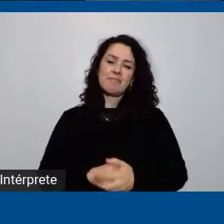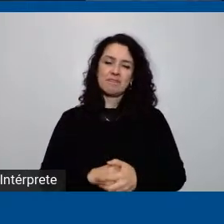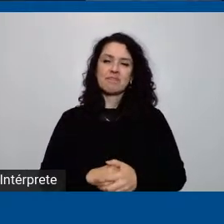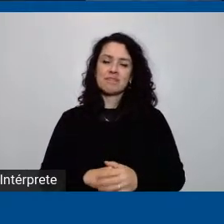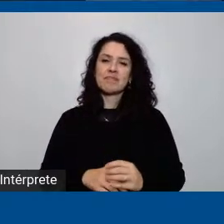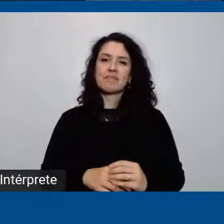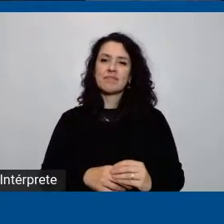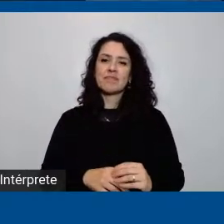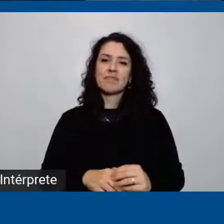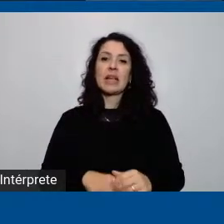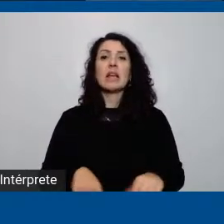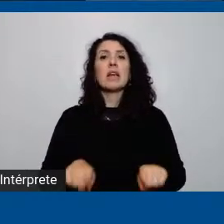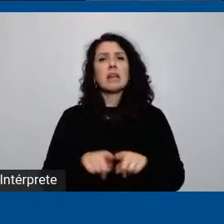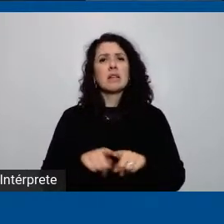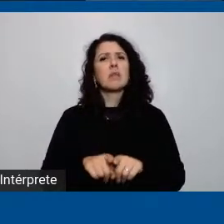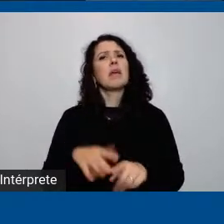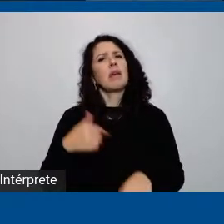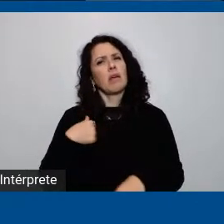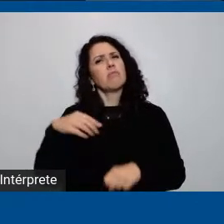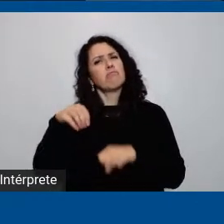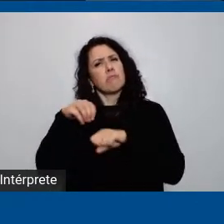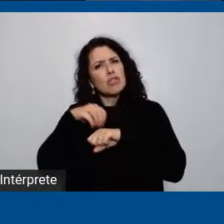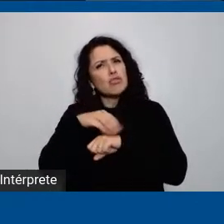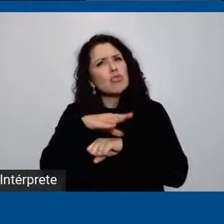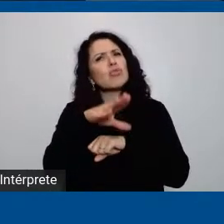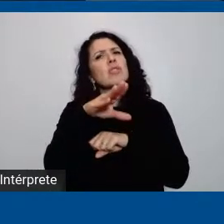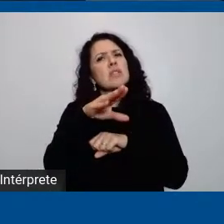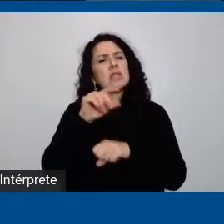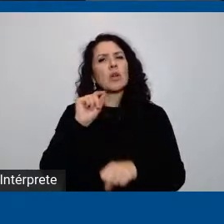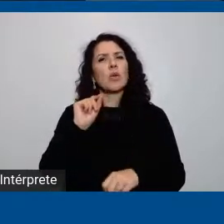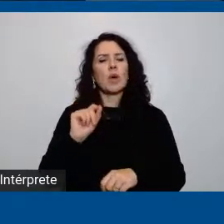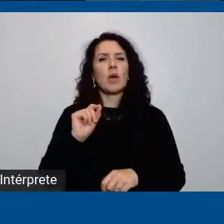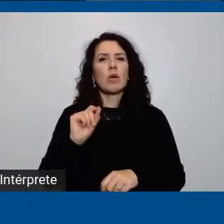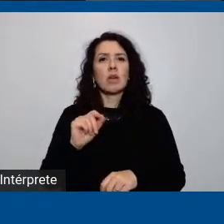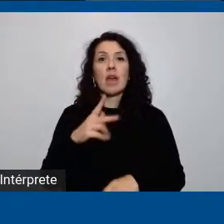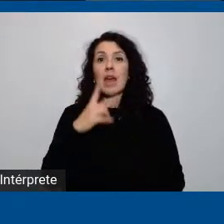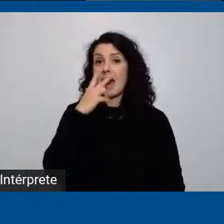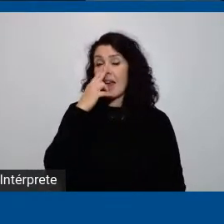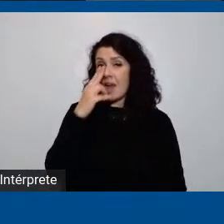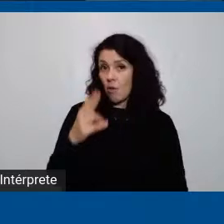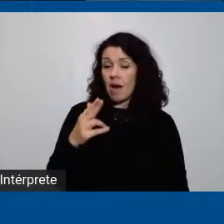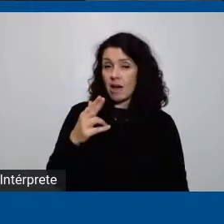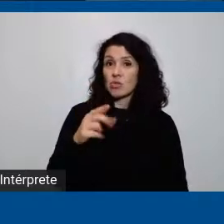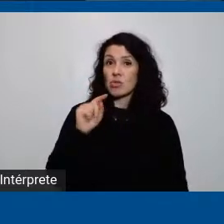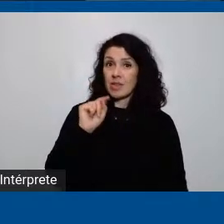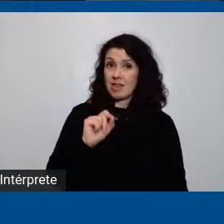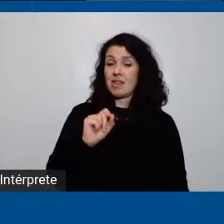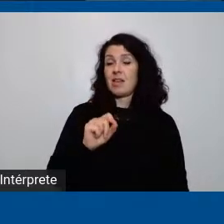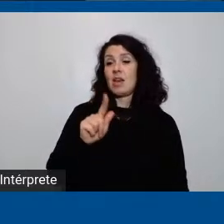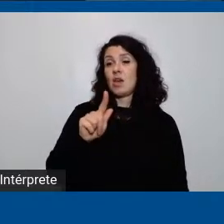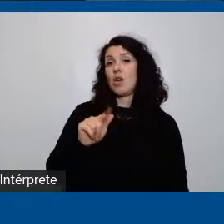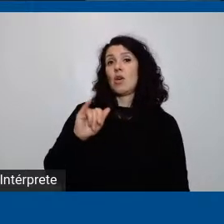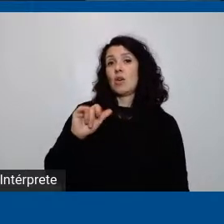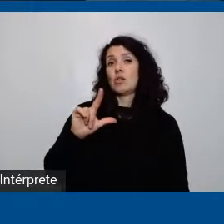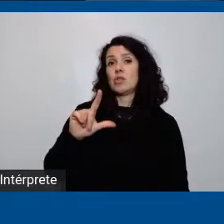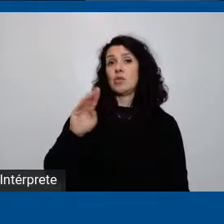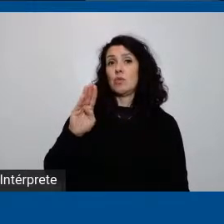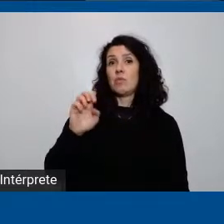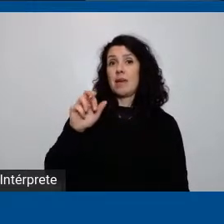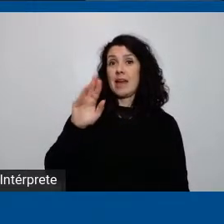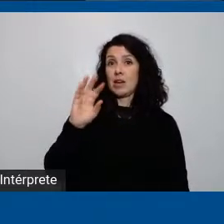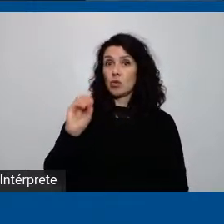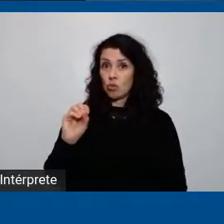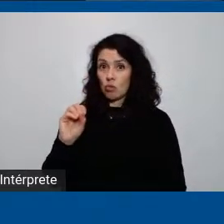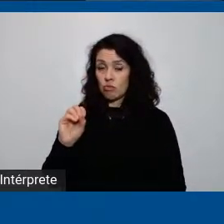entra com uma sugestão, eu acho que o Gilberto Ferreira mereceria um livro